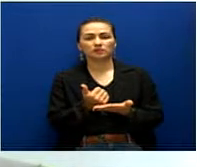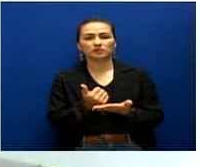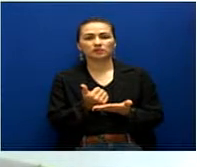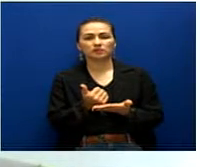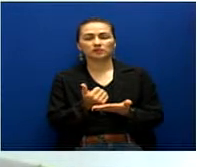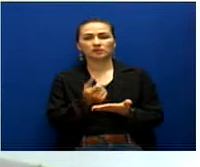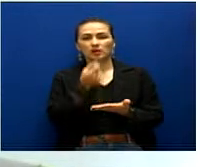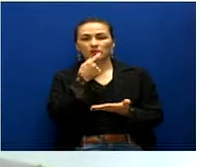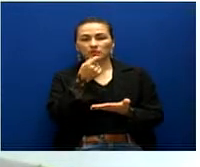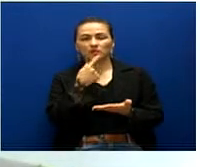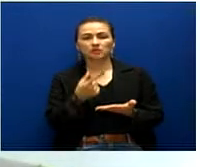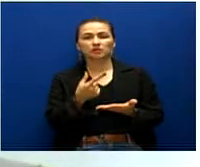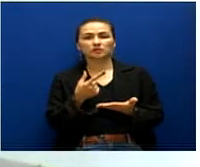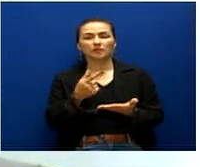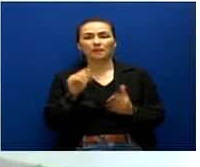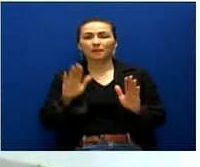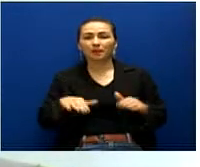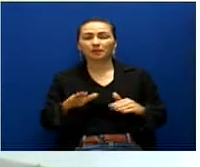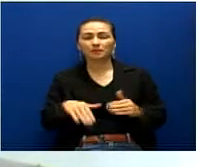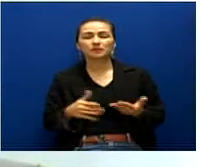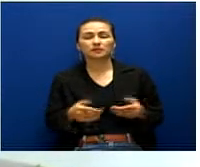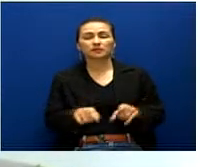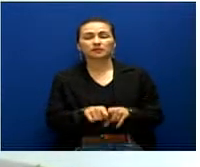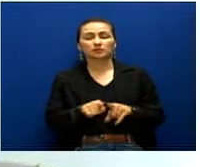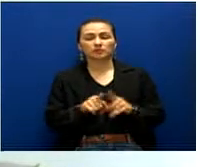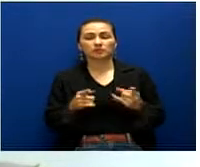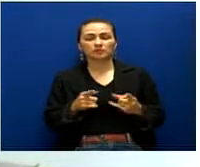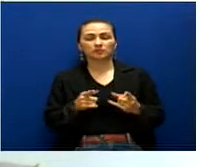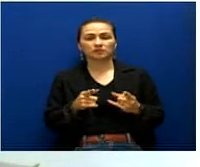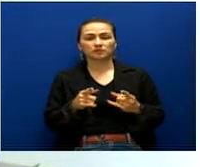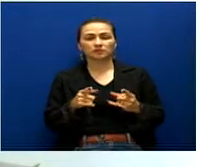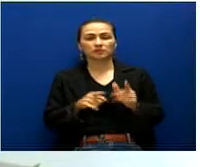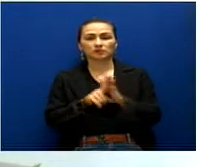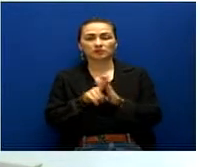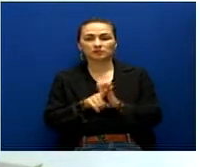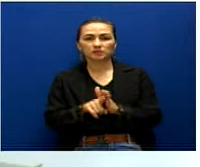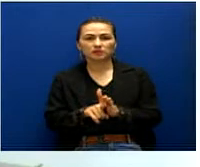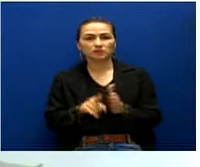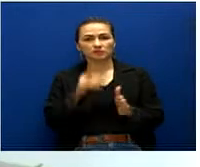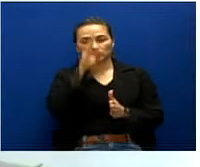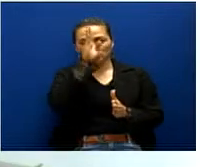né, médicos necessários aí...